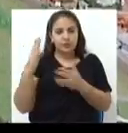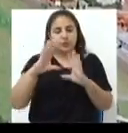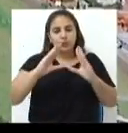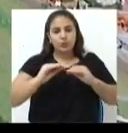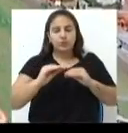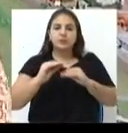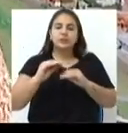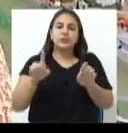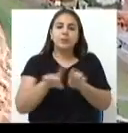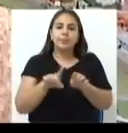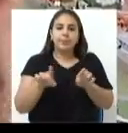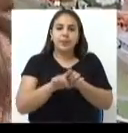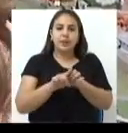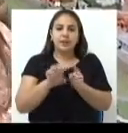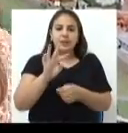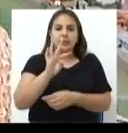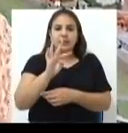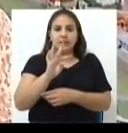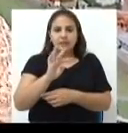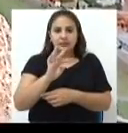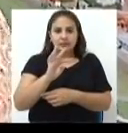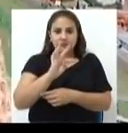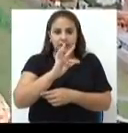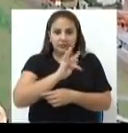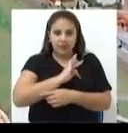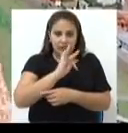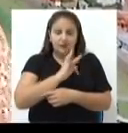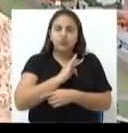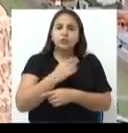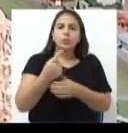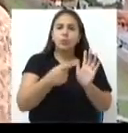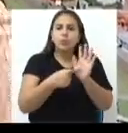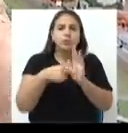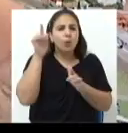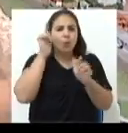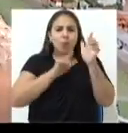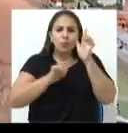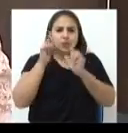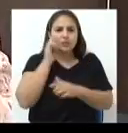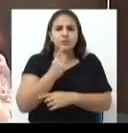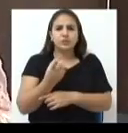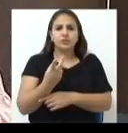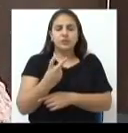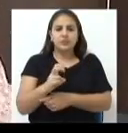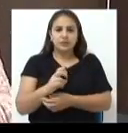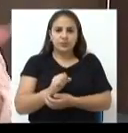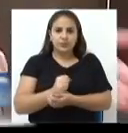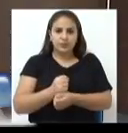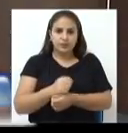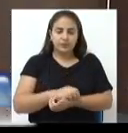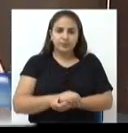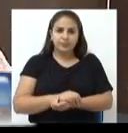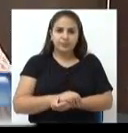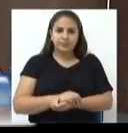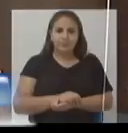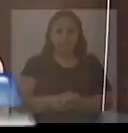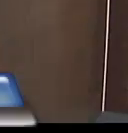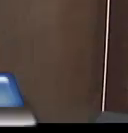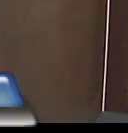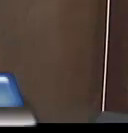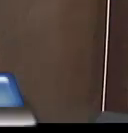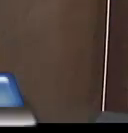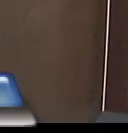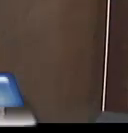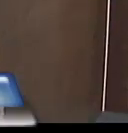de Souza destacou algumas conquistas desses 25 anos de história. Hoje, faz